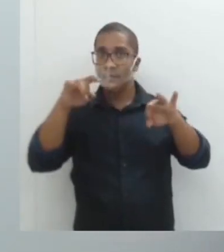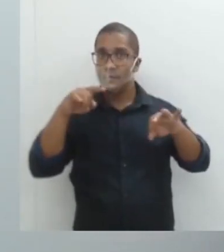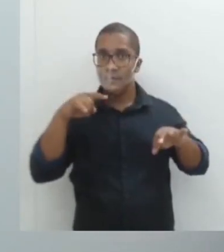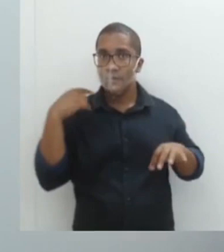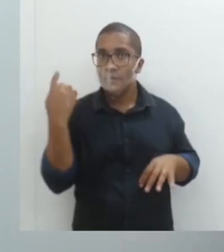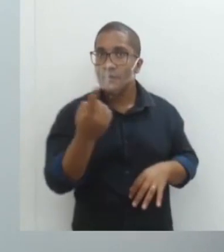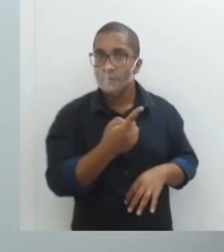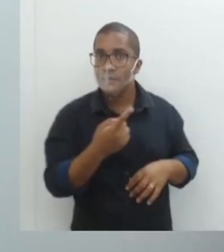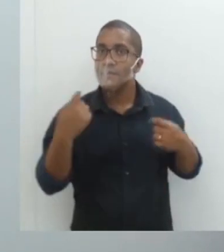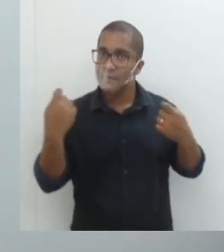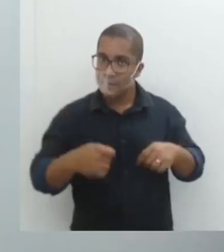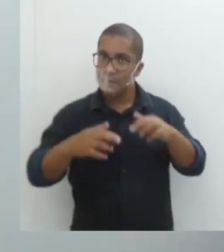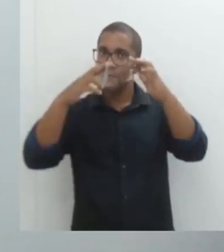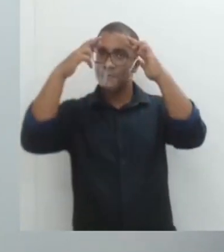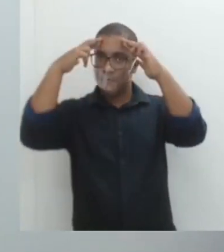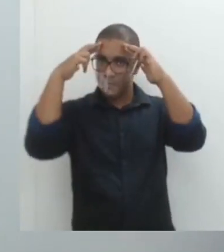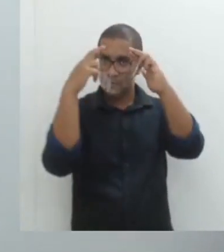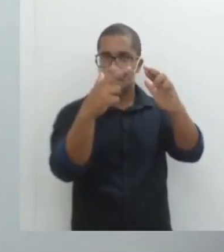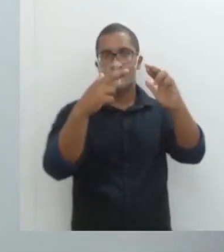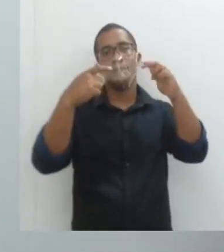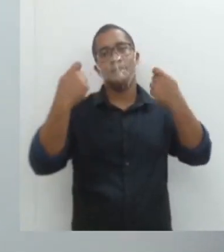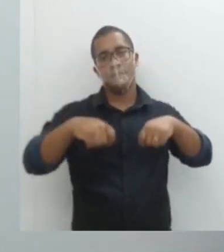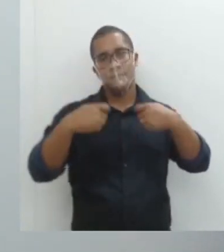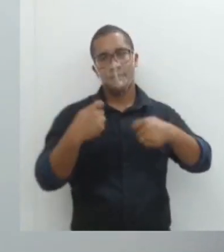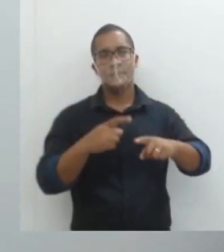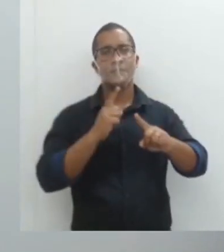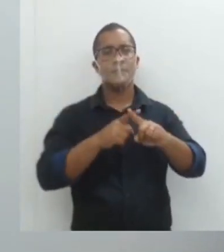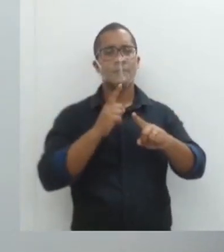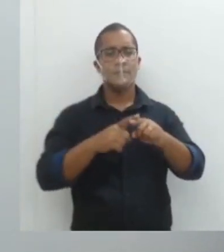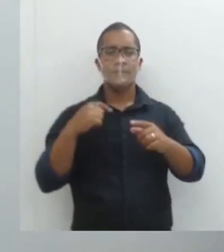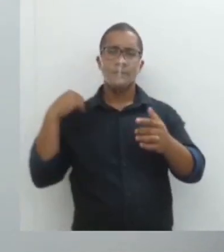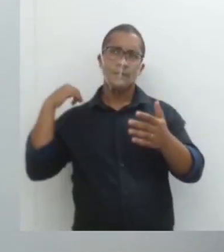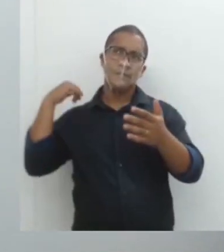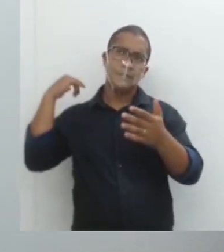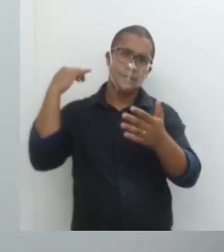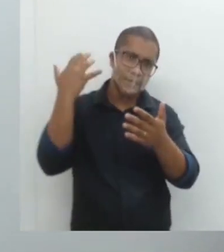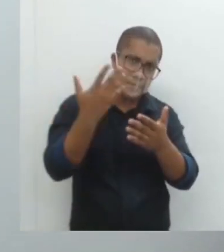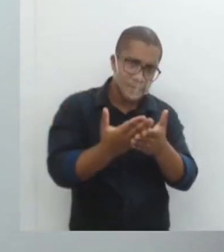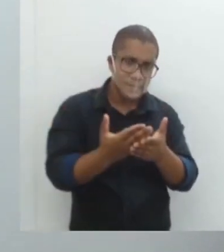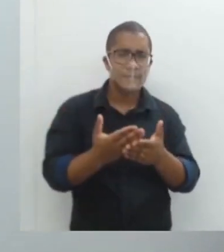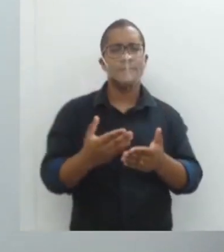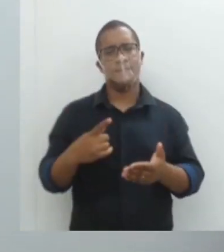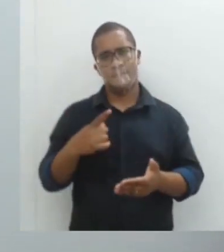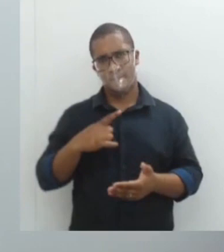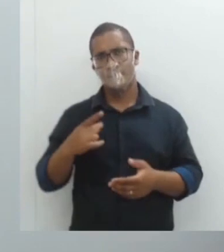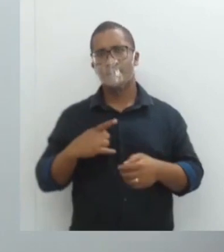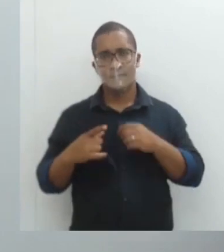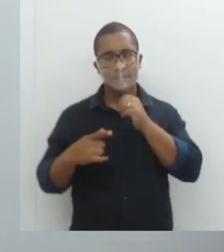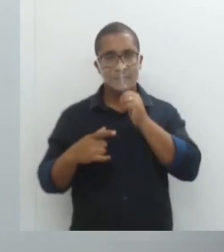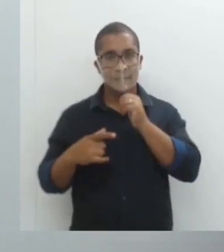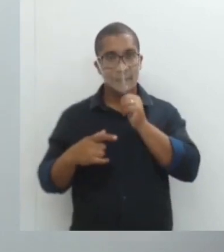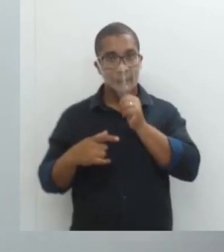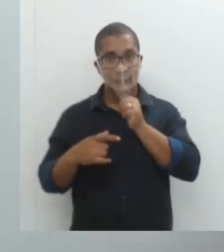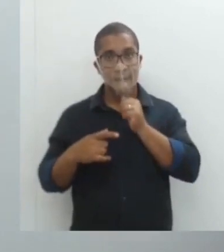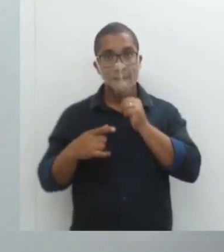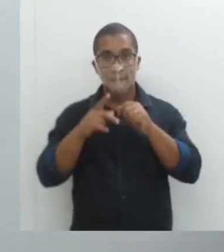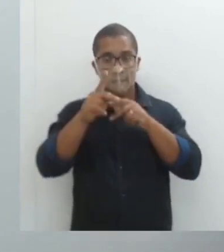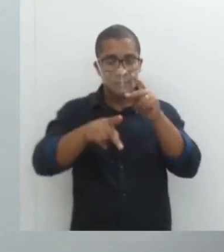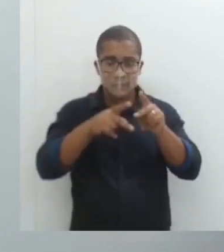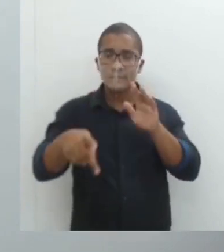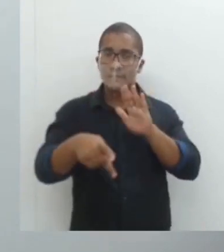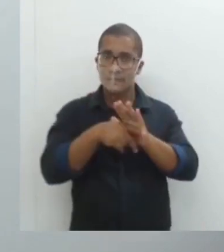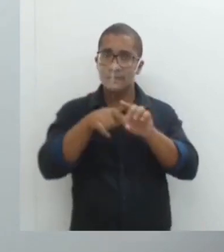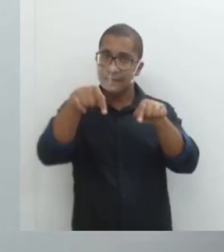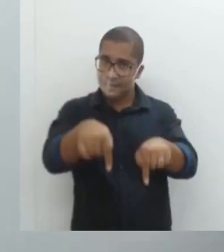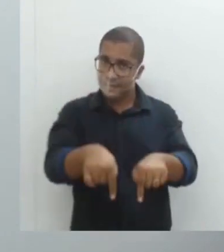temos que respeitar toda essa ancestralidade que existe no nosso estado. São o povo